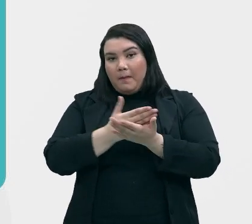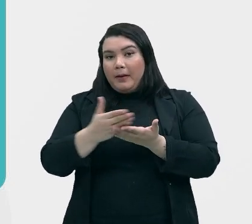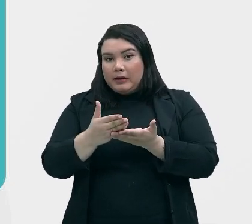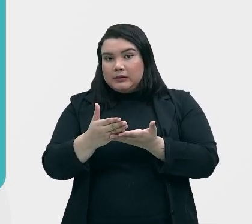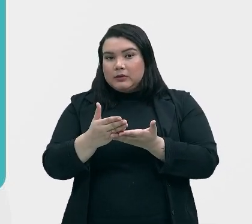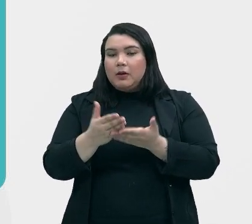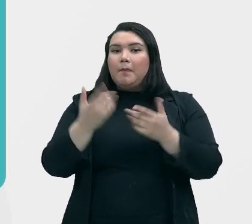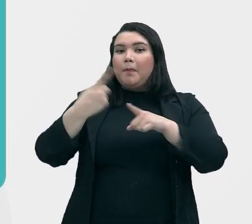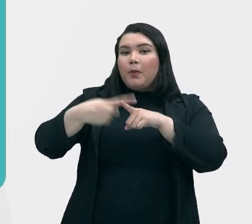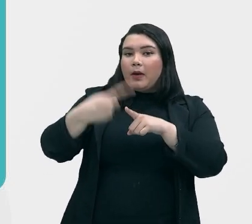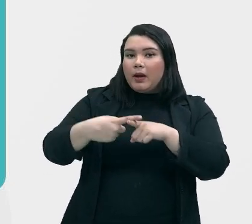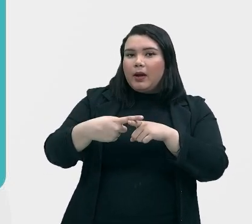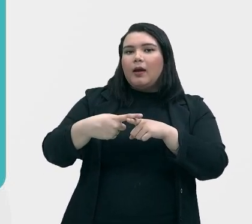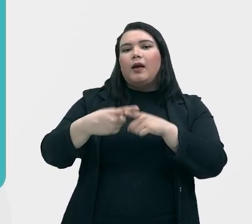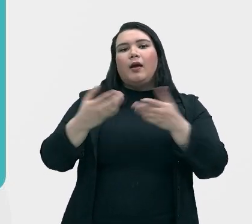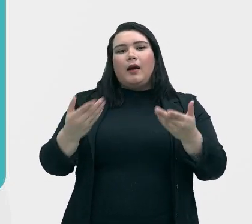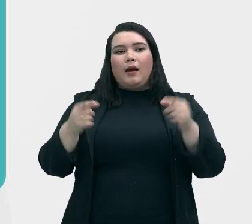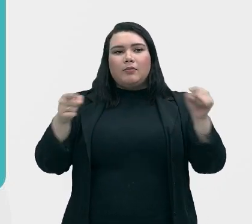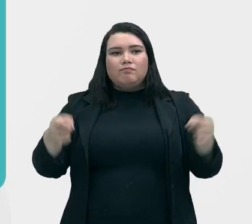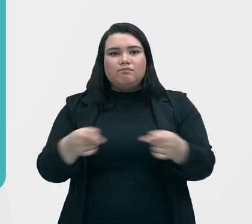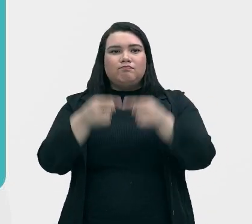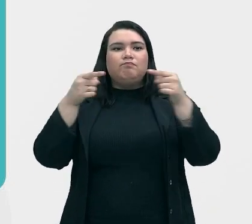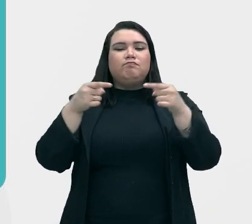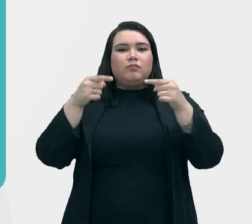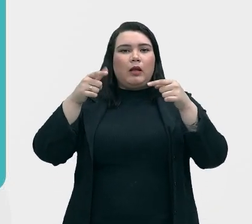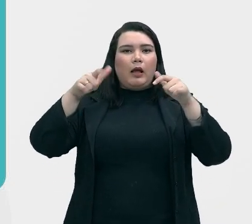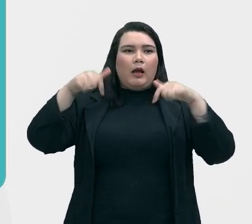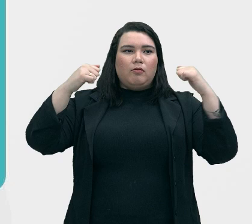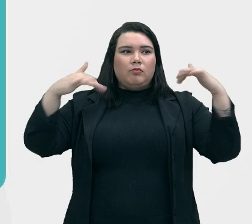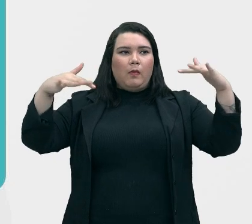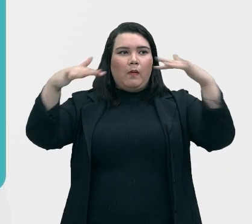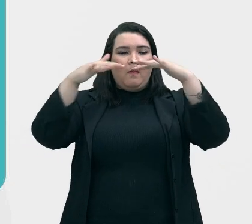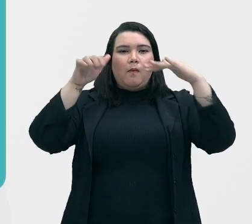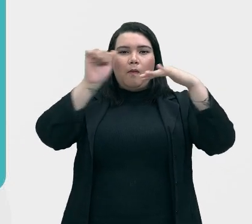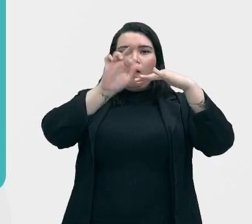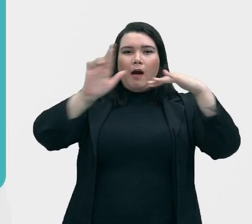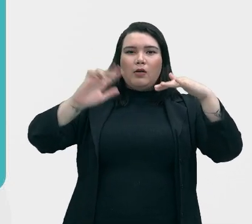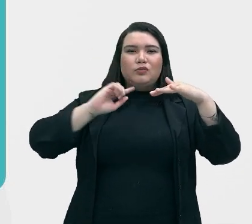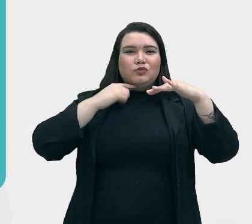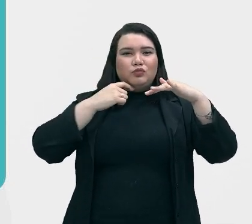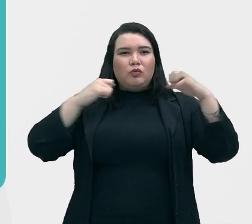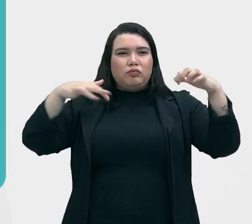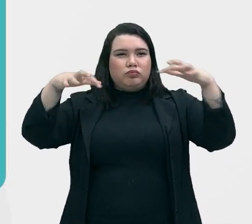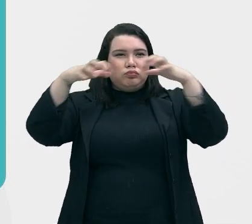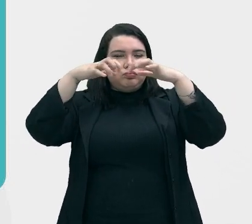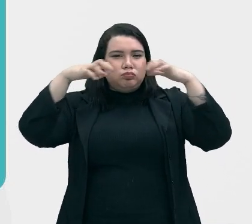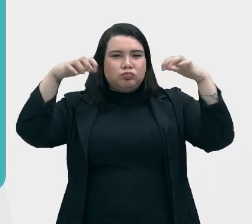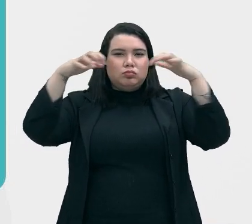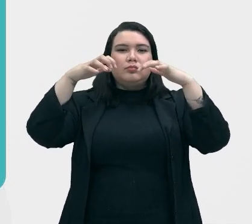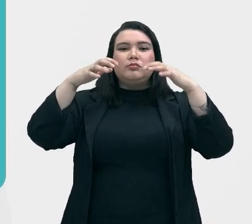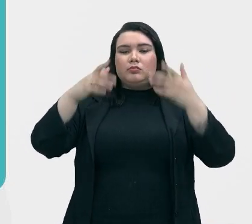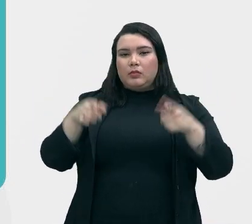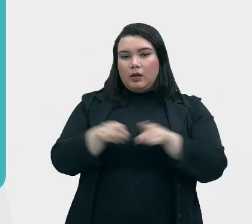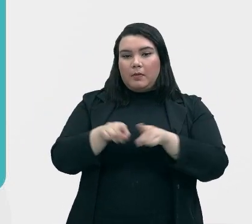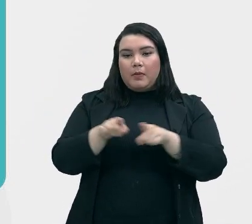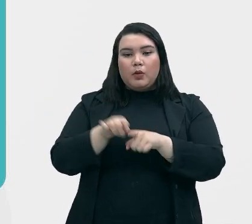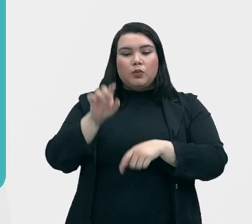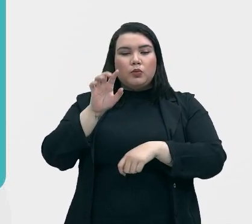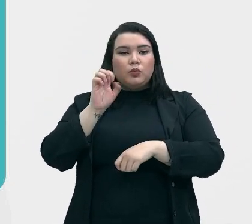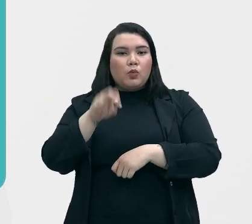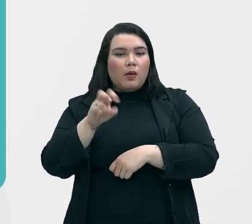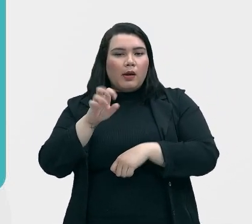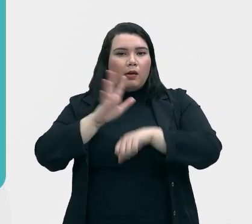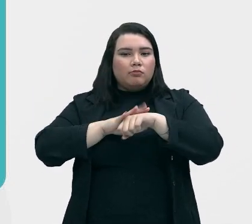né? Por conta, associado aí à poluição do ar, com certeza. Sim. Nós temos doenças transmitidas por água